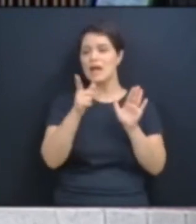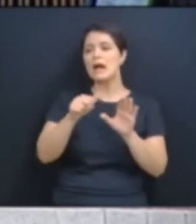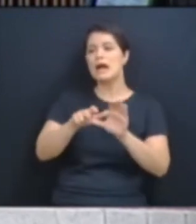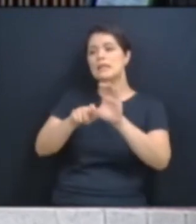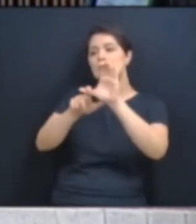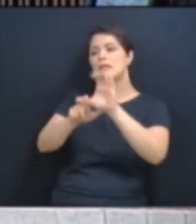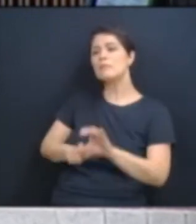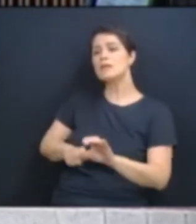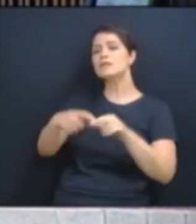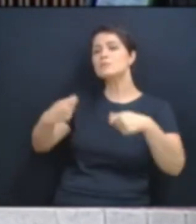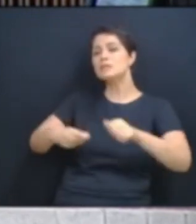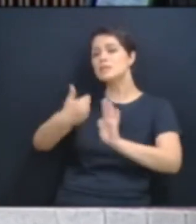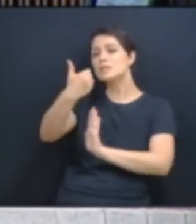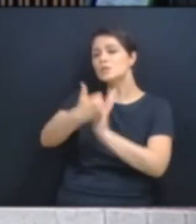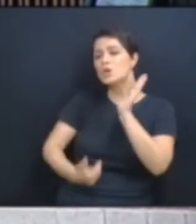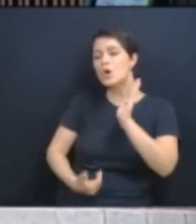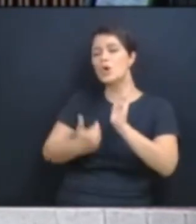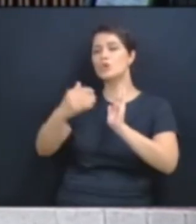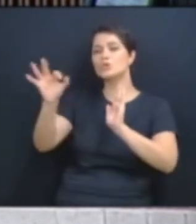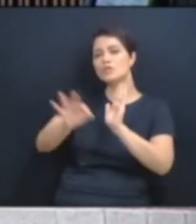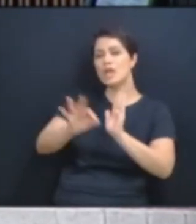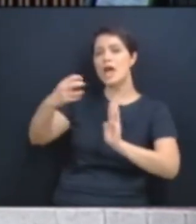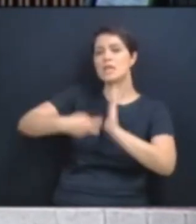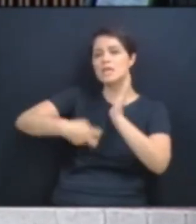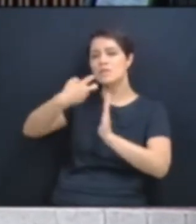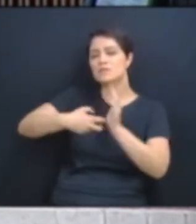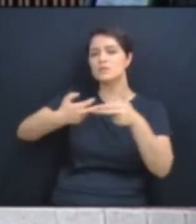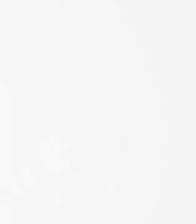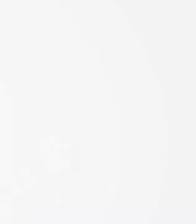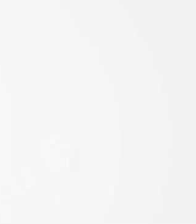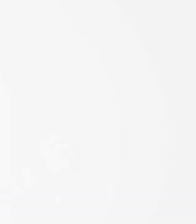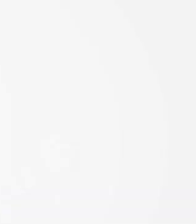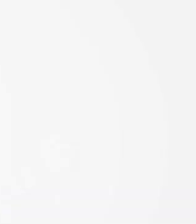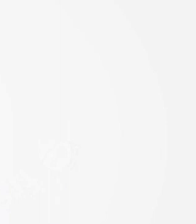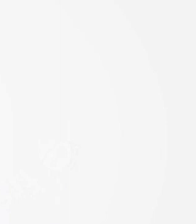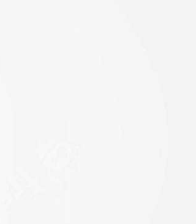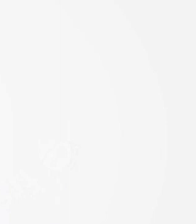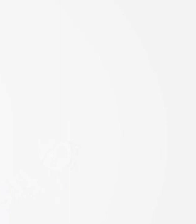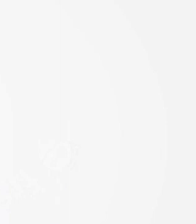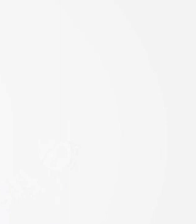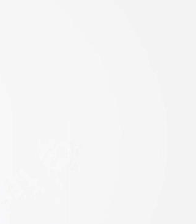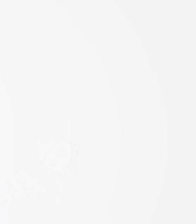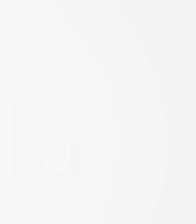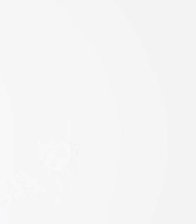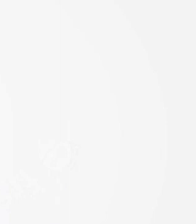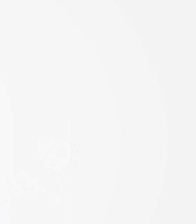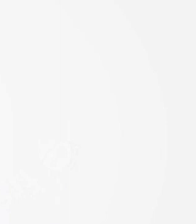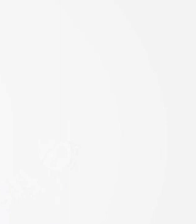nós vamos ficar refém de um processo que não é mais nosso.